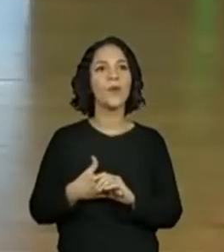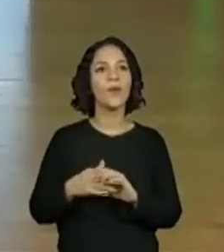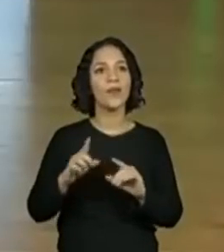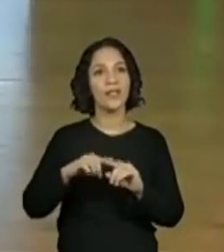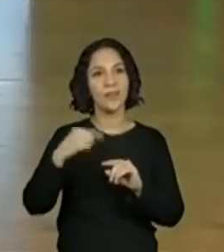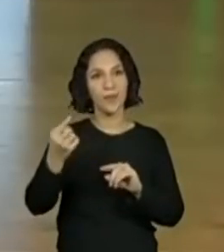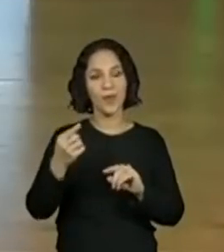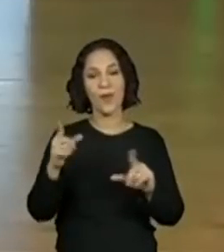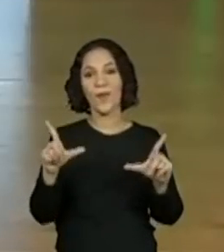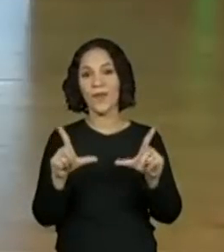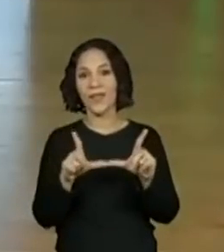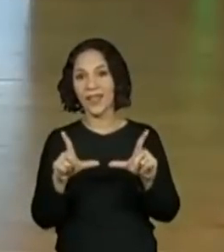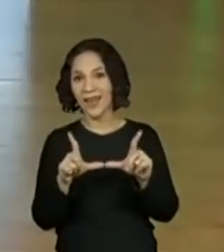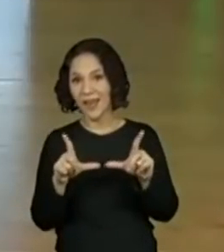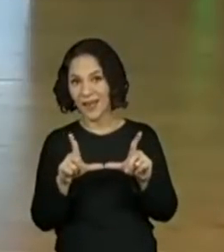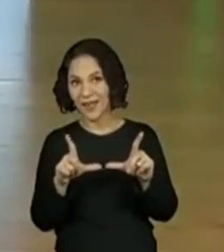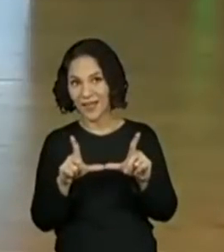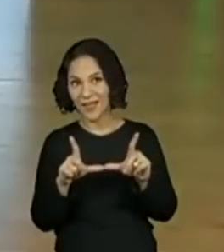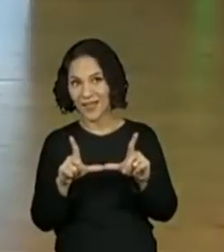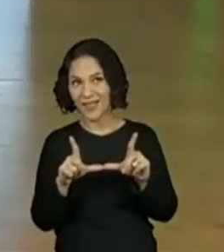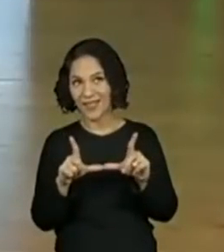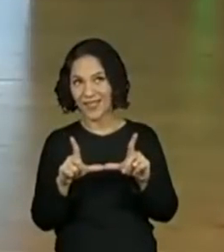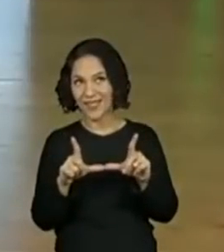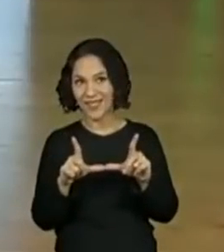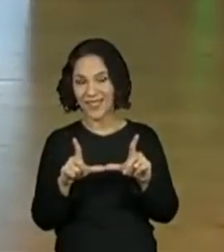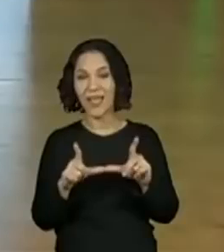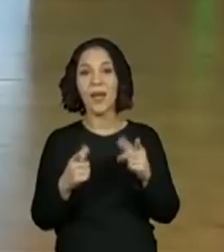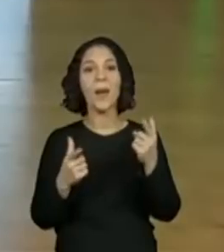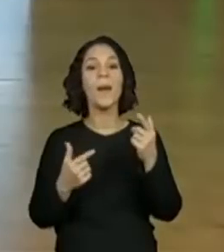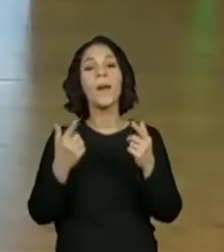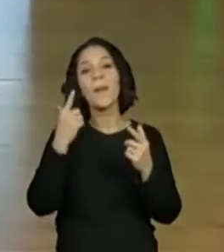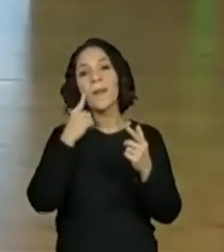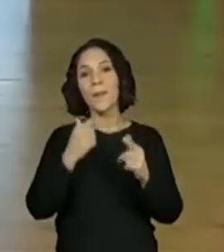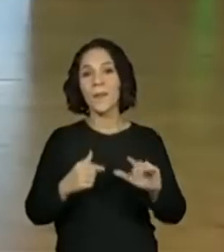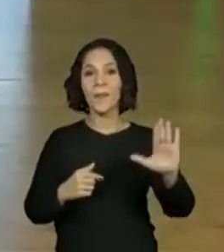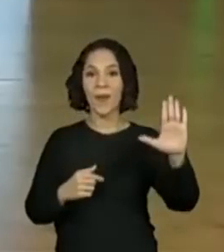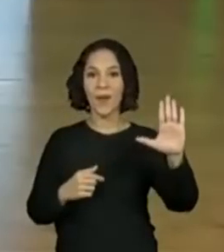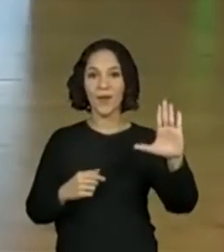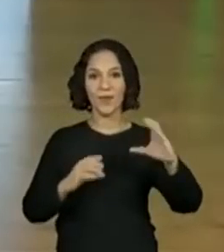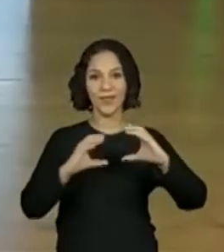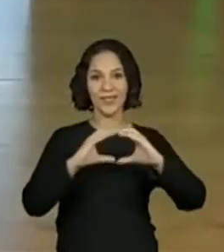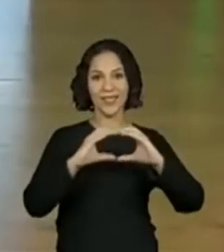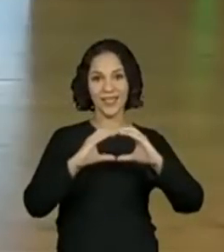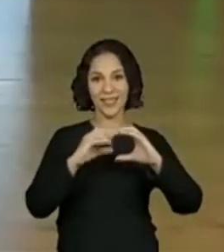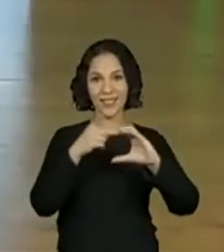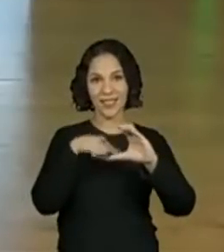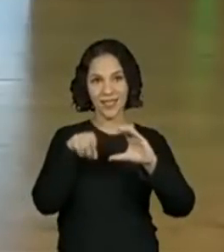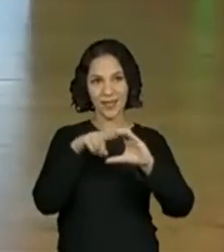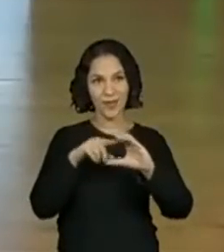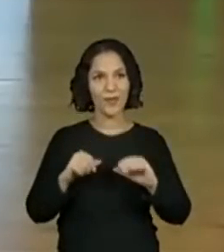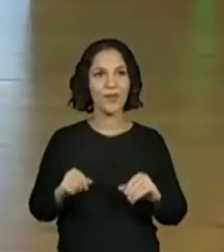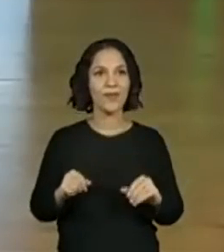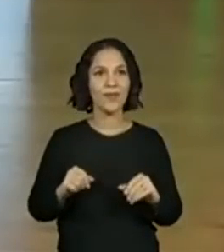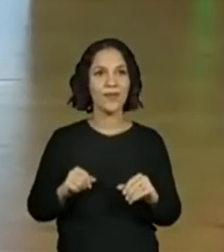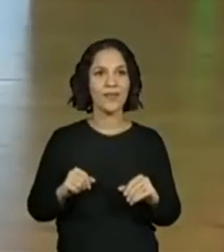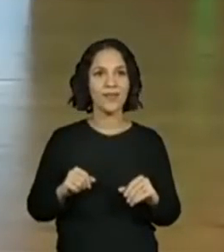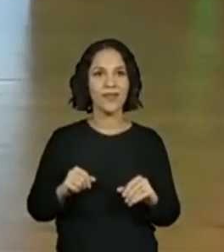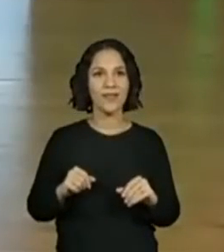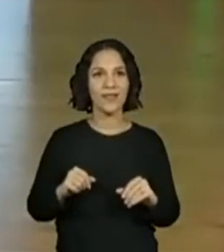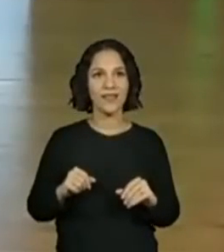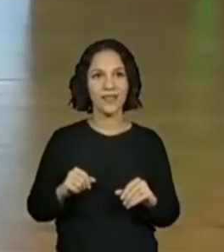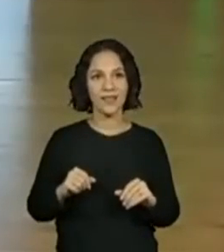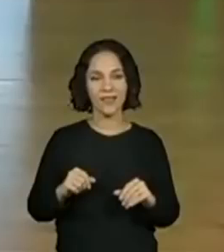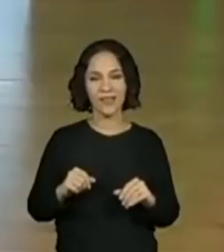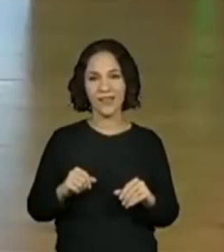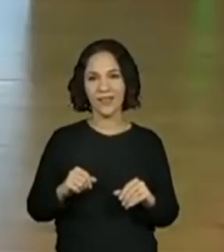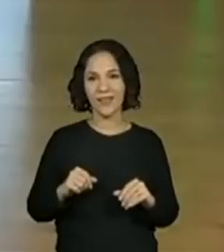pé esquerdo no quadrado. Eu vou no da frente. Mão direita no círculo. Mão direita no círculo. Vai ter que ser este? Pode